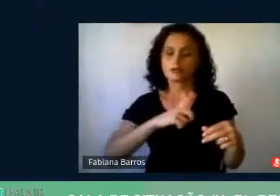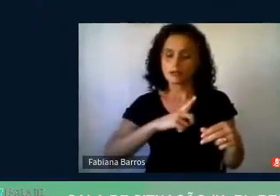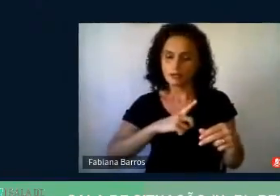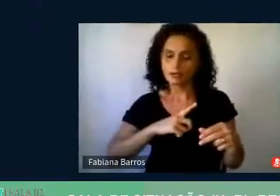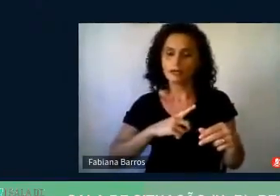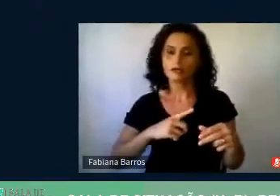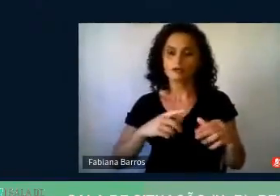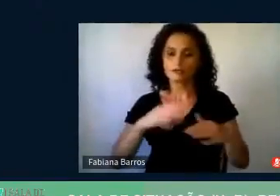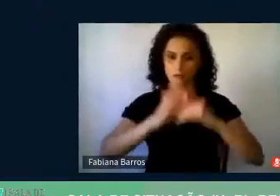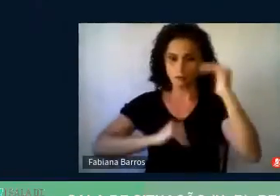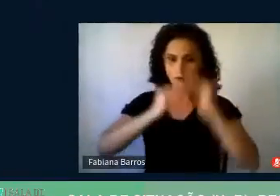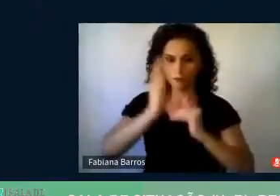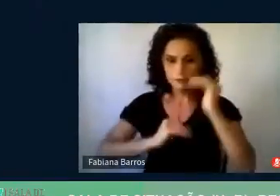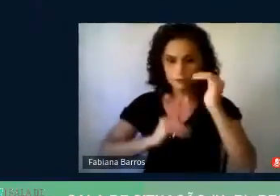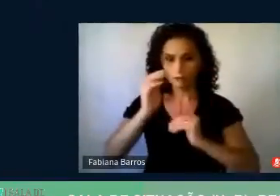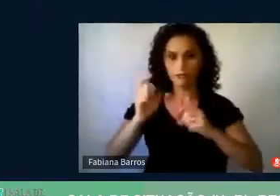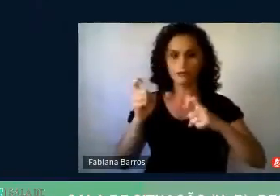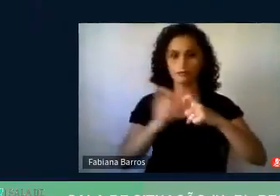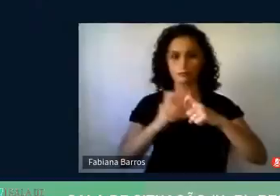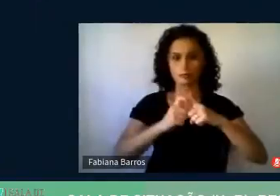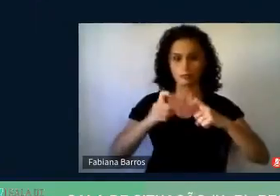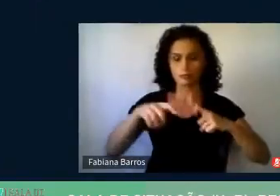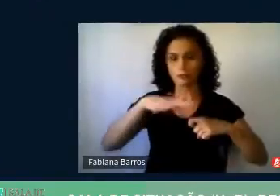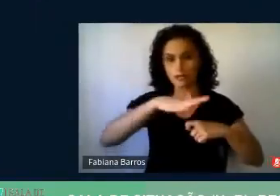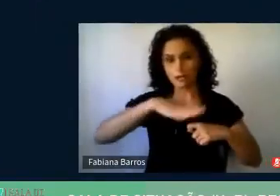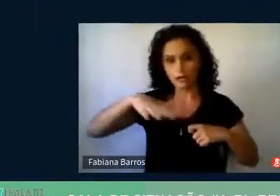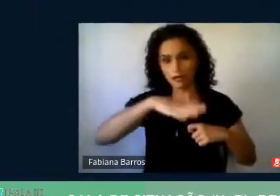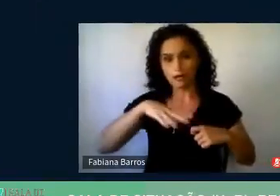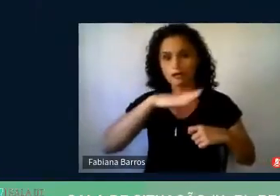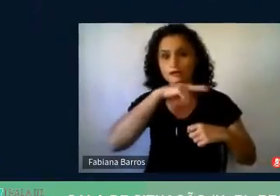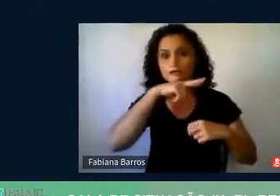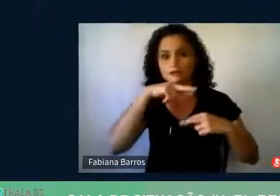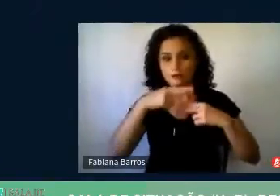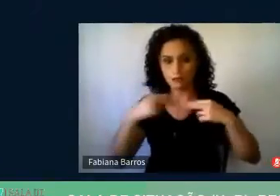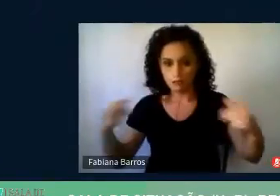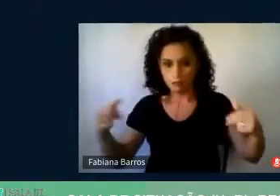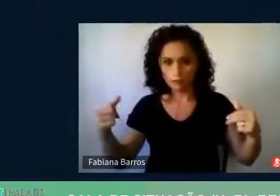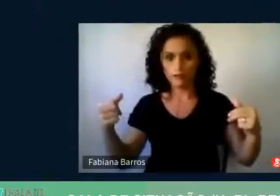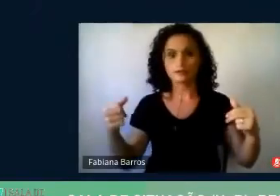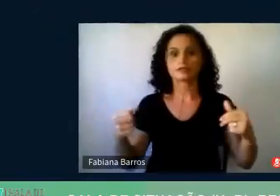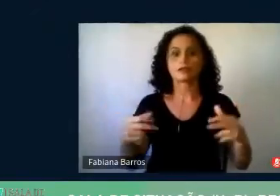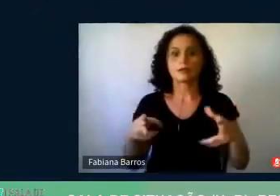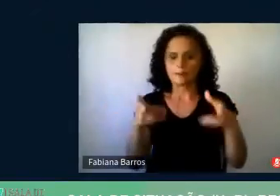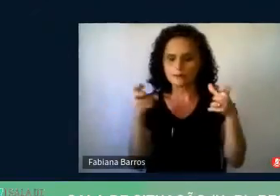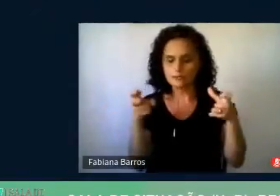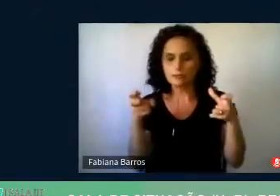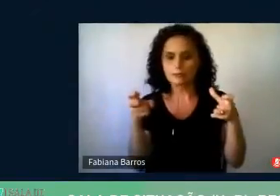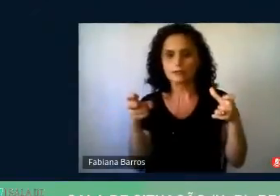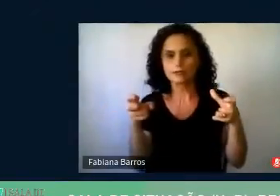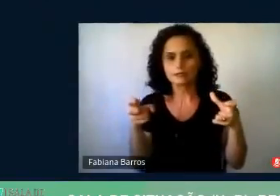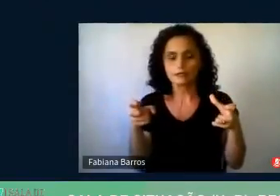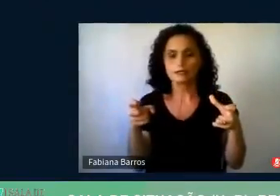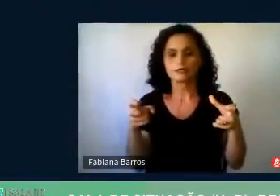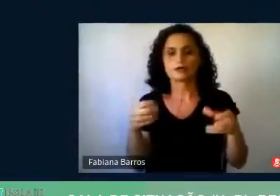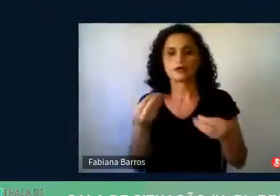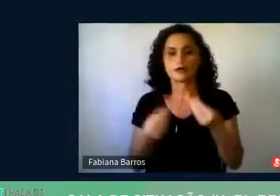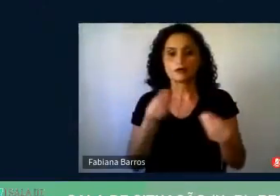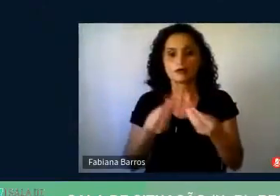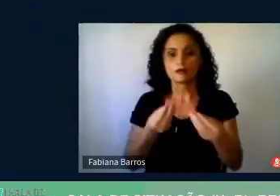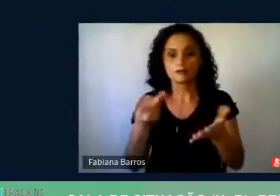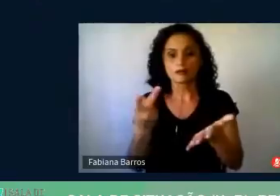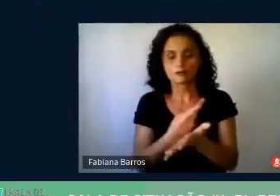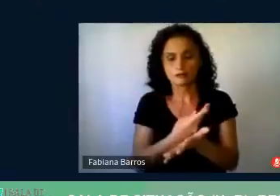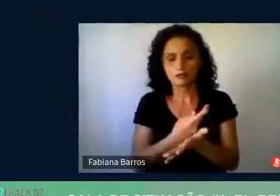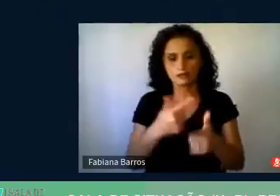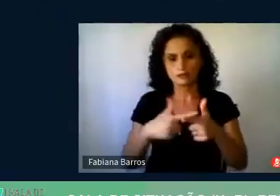o processo de saúde coletiva e apoiar nessa resposta. E têm contribuído de maneira espetacular nos processos de trabalho de apoio aos municípios